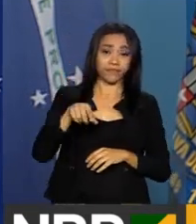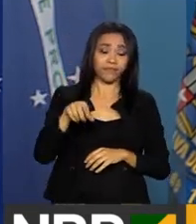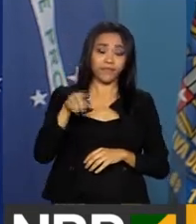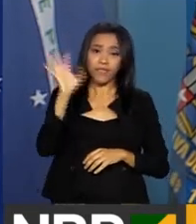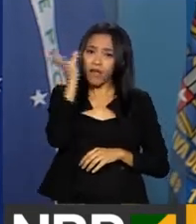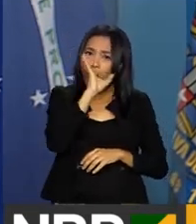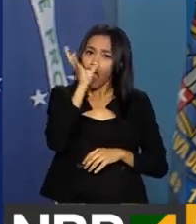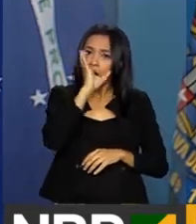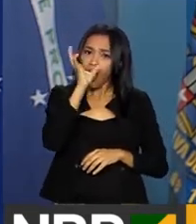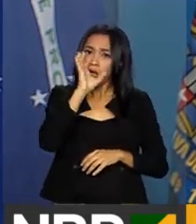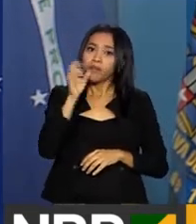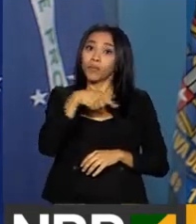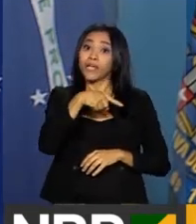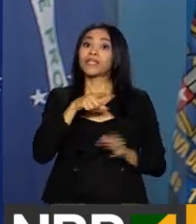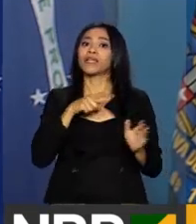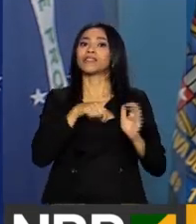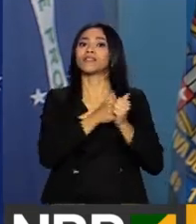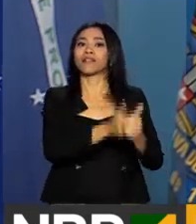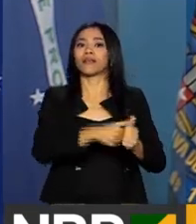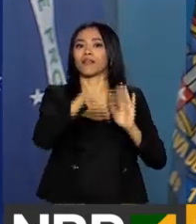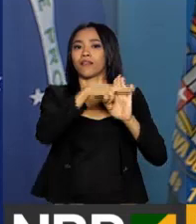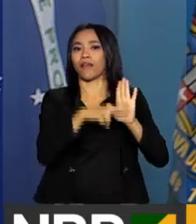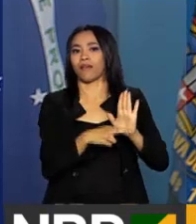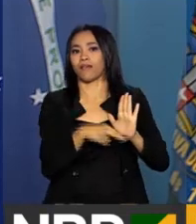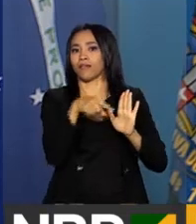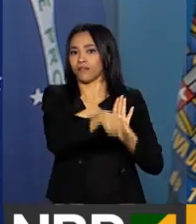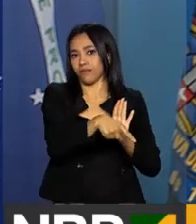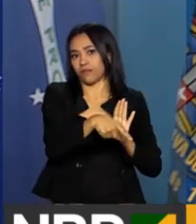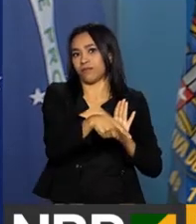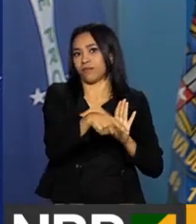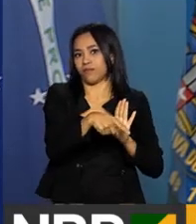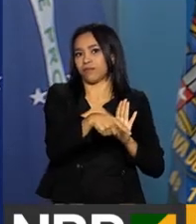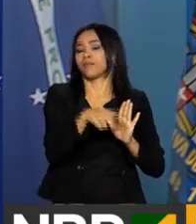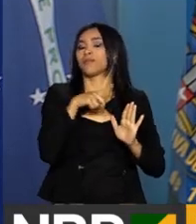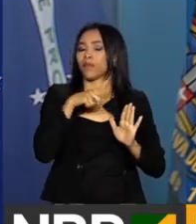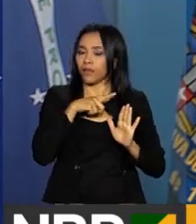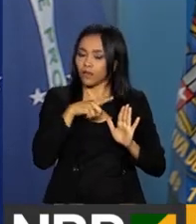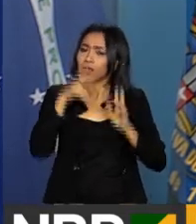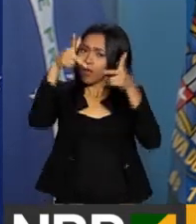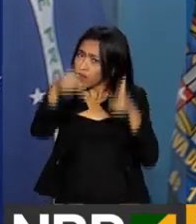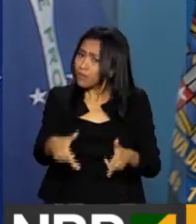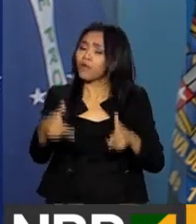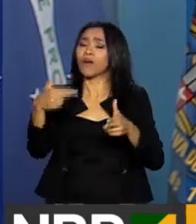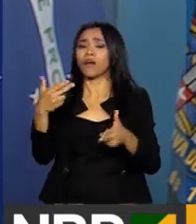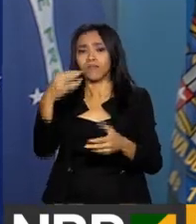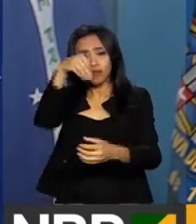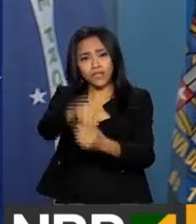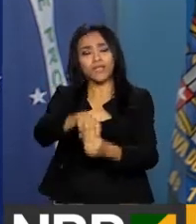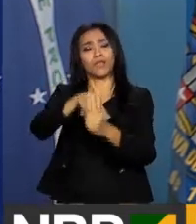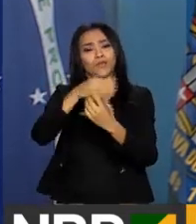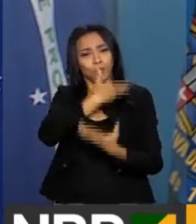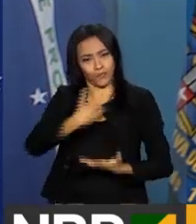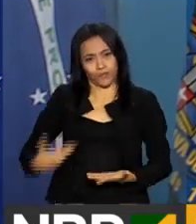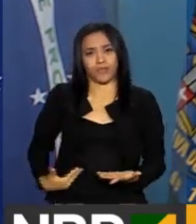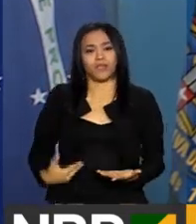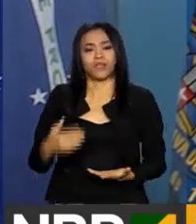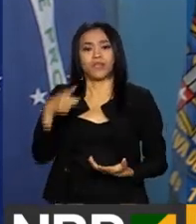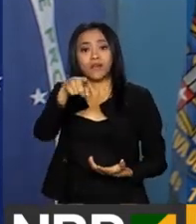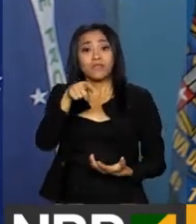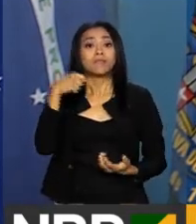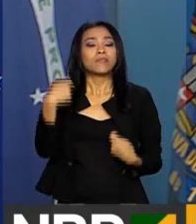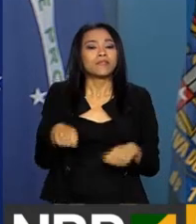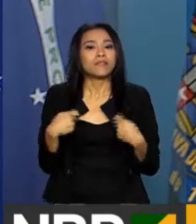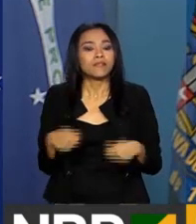por normas jurídicas que impõe direitos e deveres ora o estado também assim você precisa é